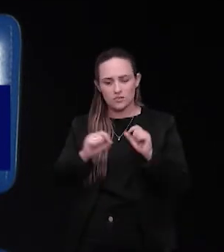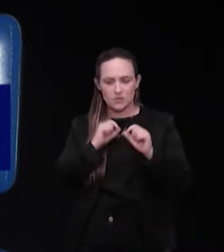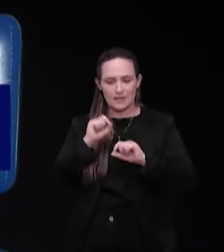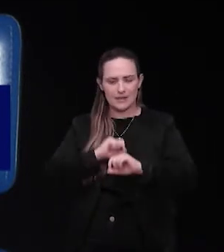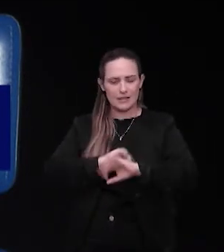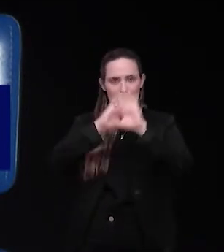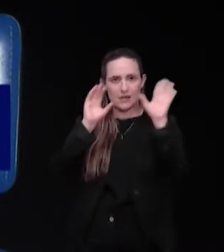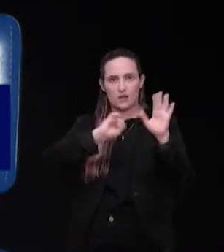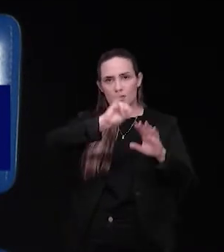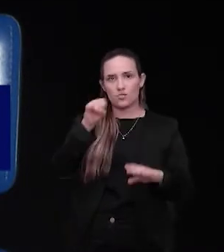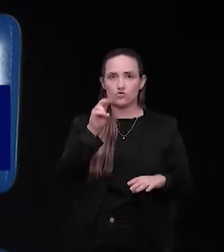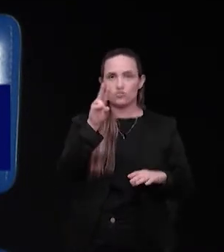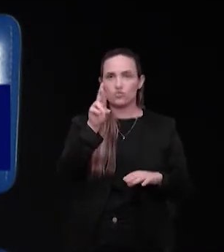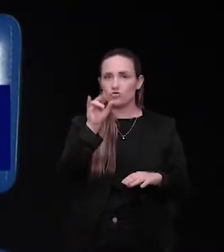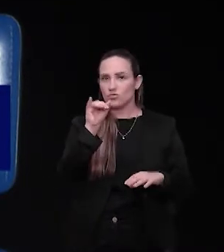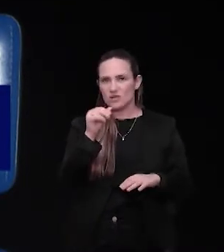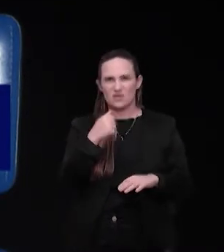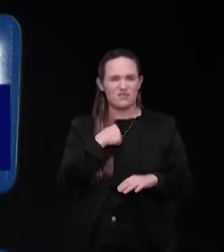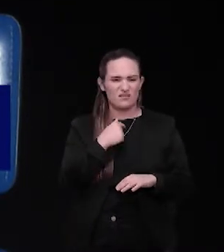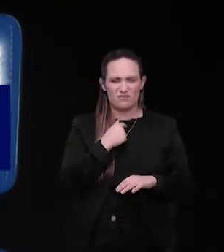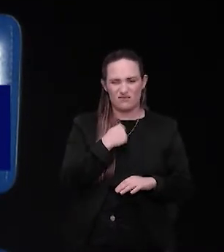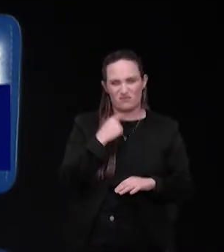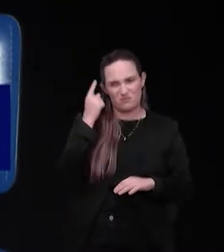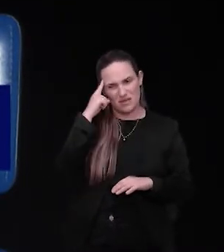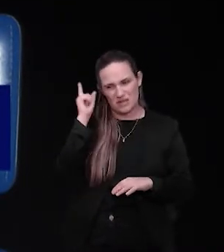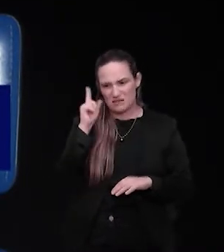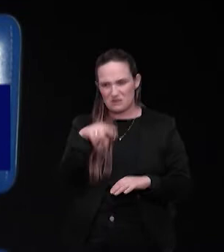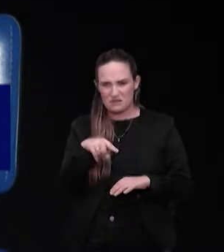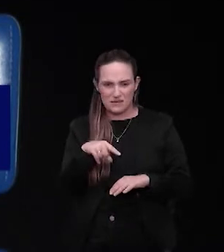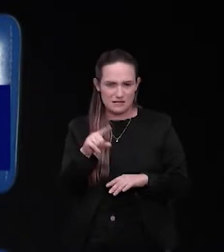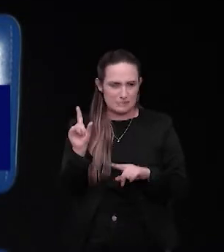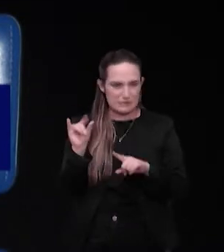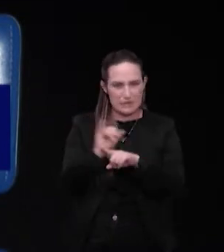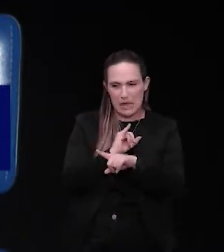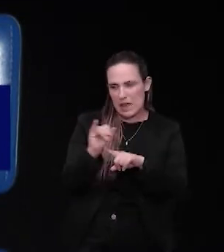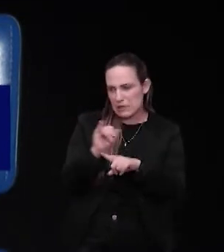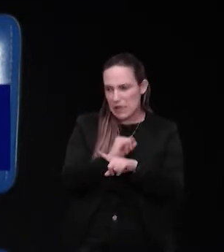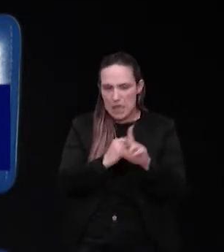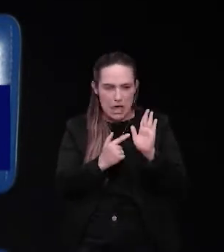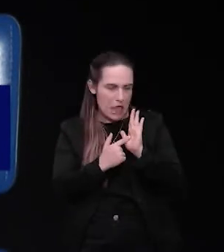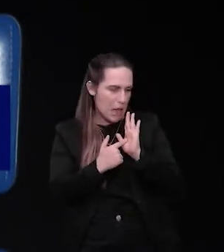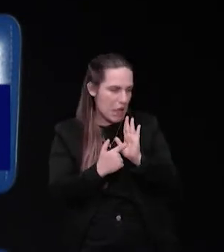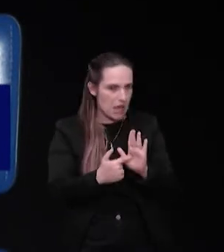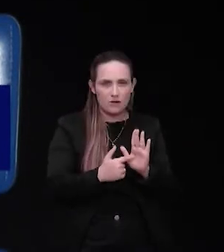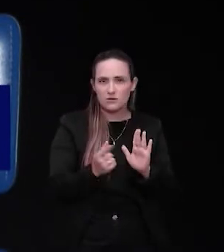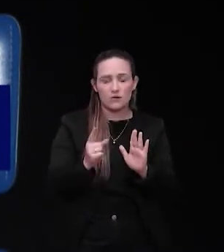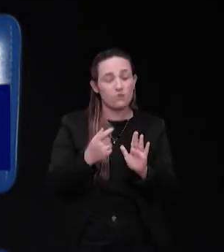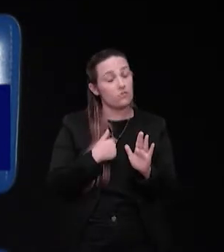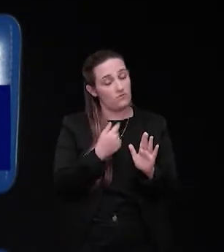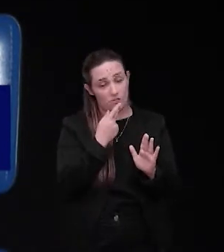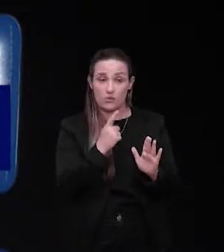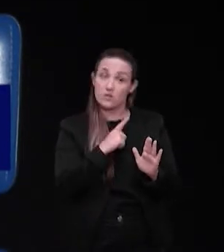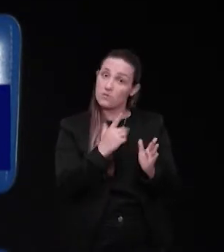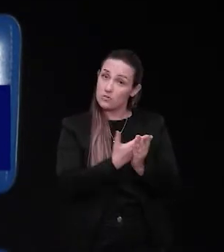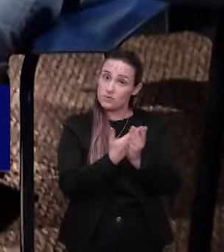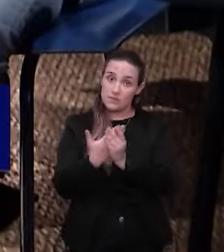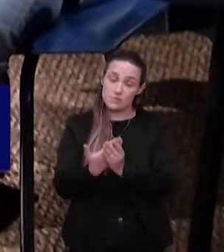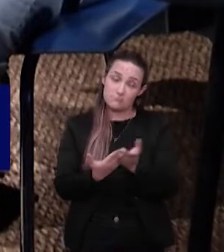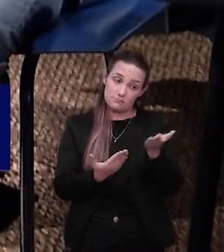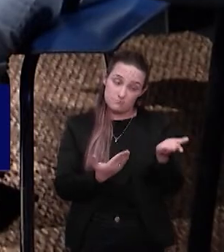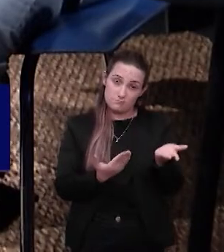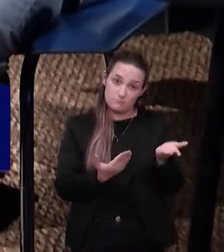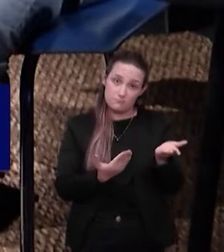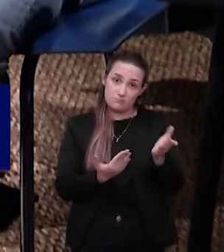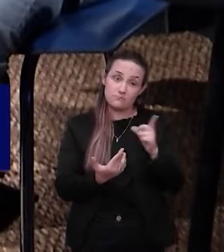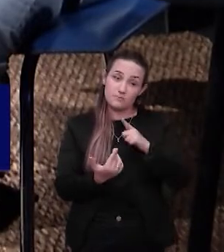sempre fui muito transparente. Eu não tratava o júri como se fosse um instituto midiático de exposição. Eu pegava e expunha o processo